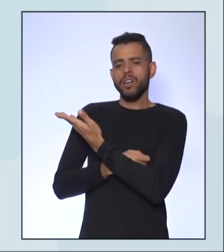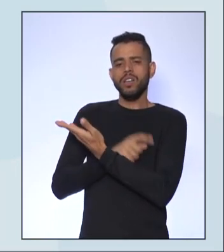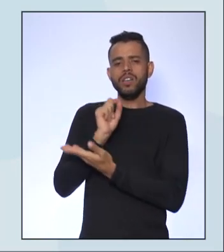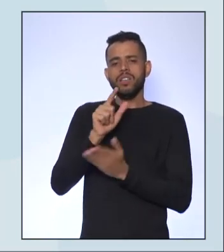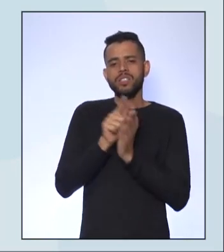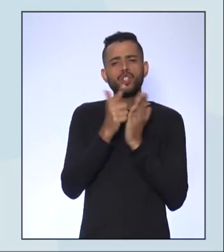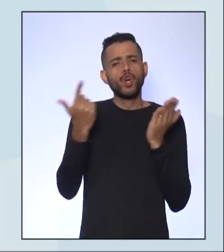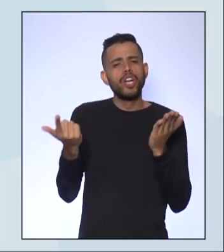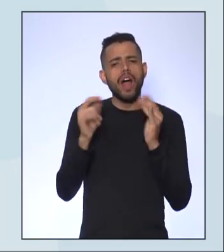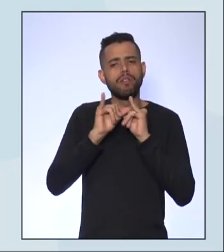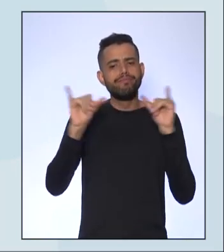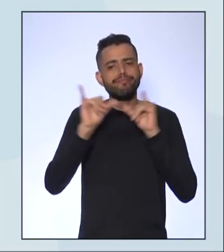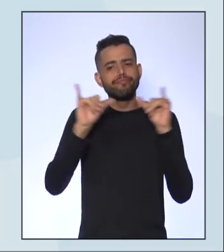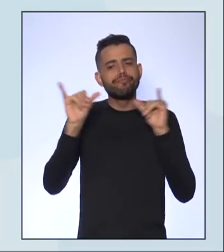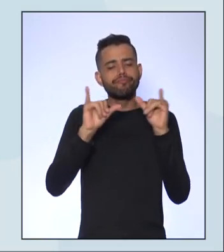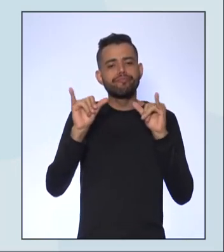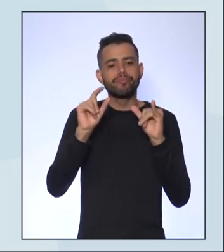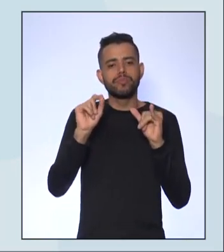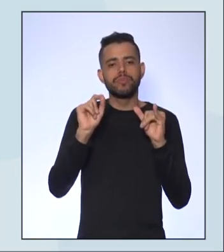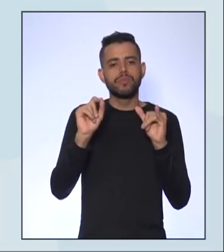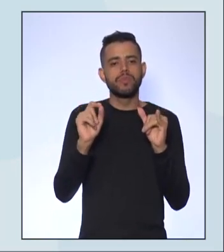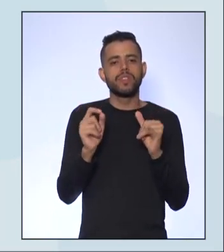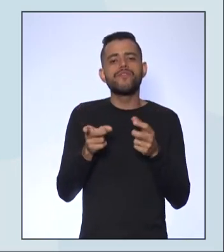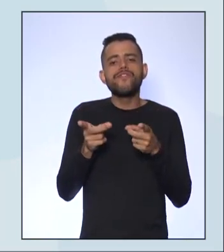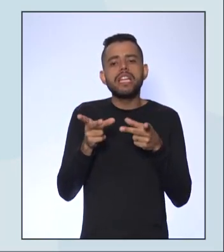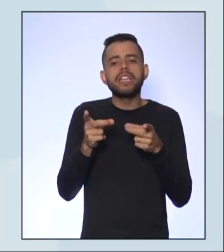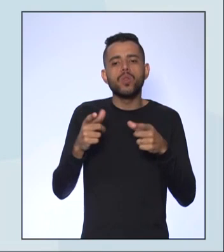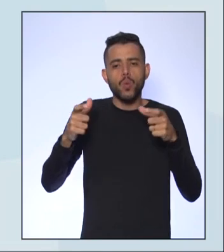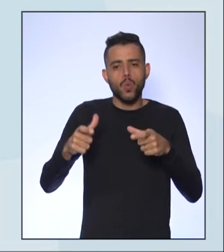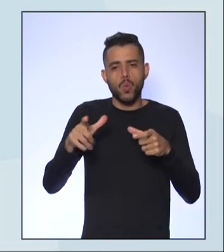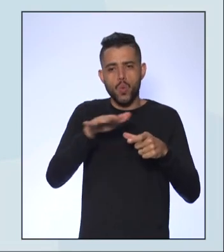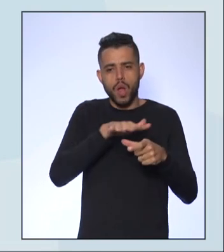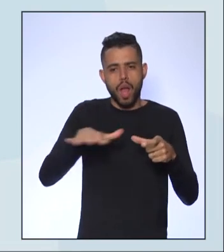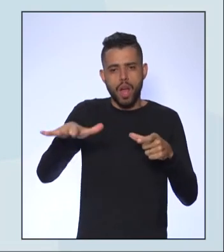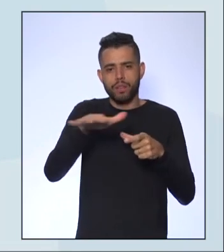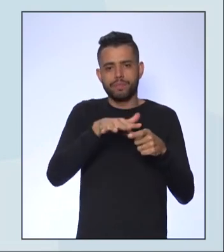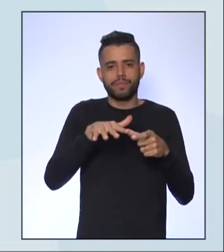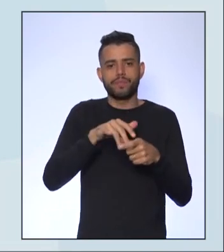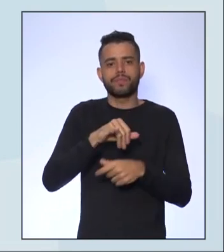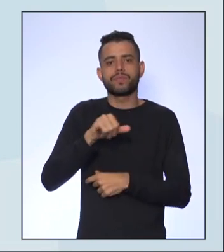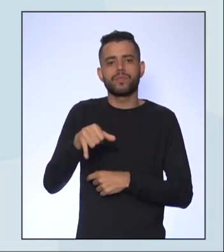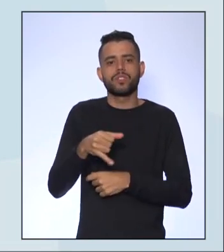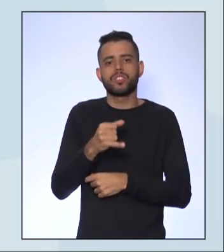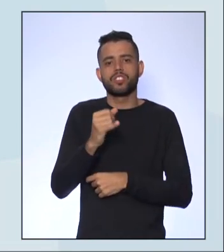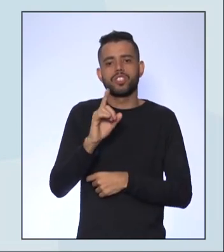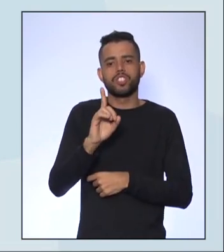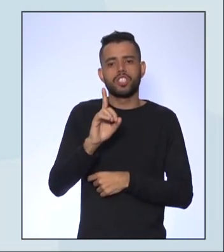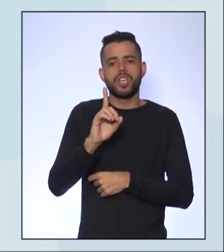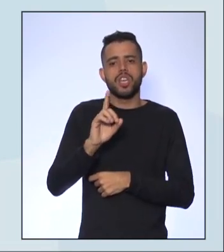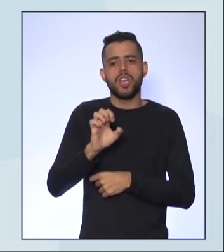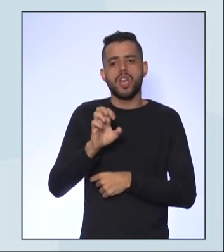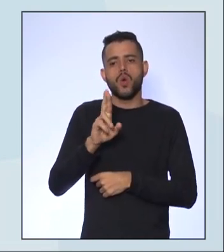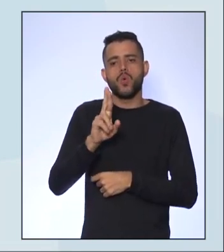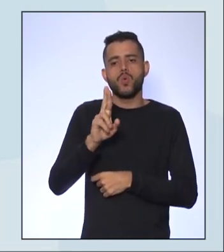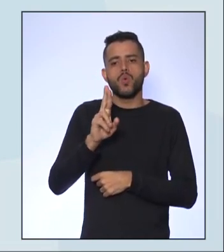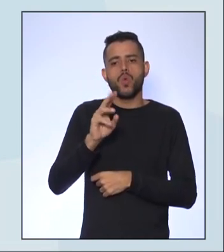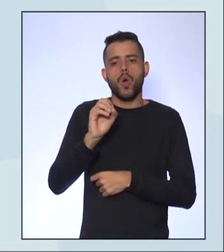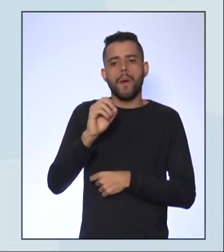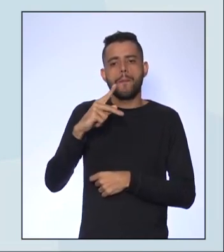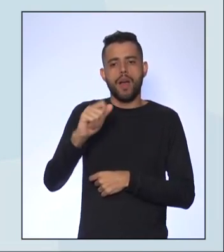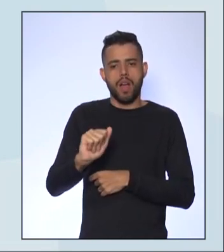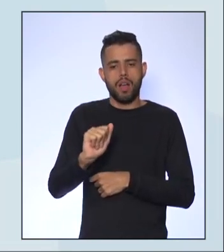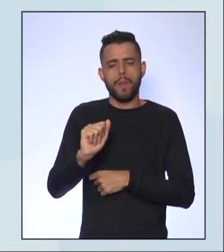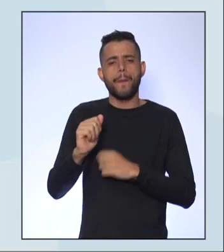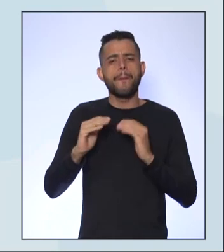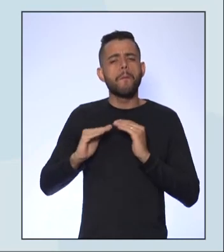um chamado para venda de um loteamento. Vocês podem ver Jardim Europa. Aqui em São Paulo, quem é de São Paulo conhece, o